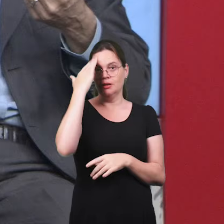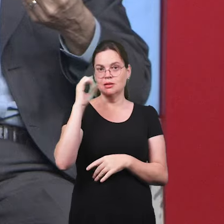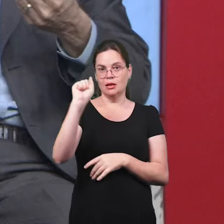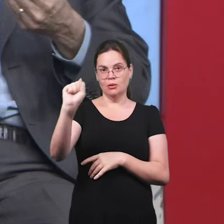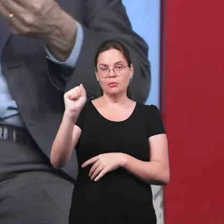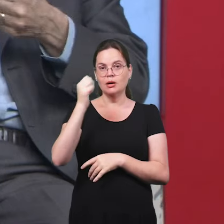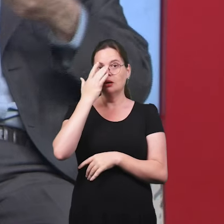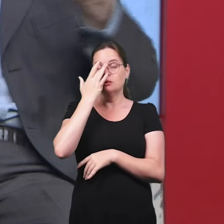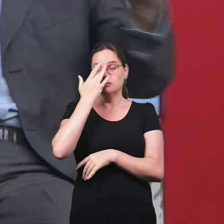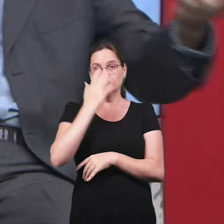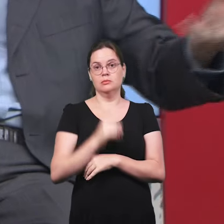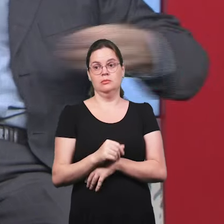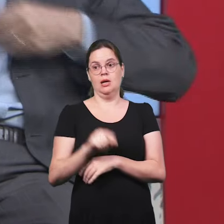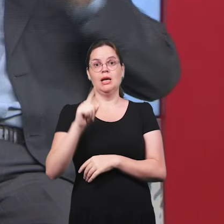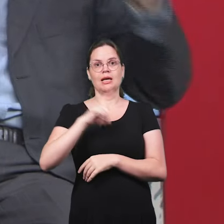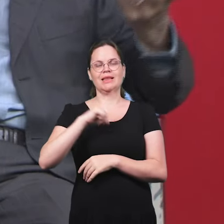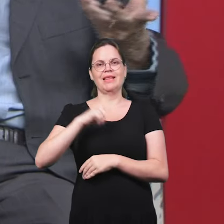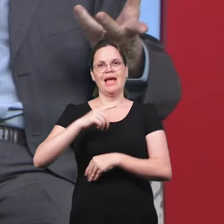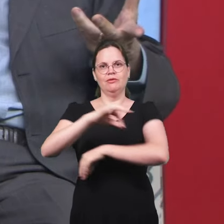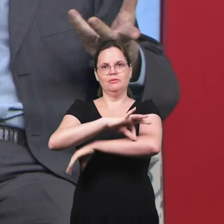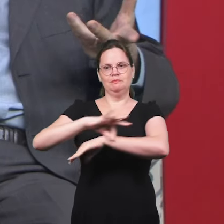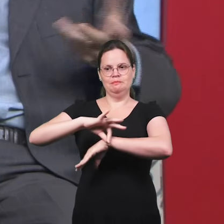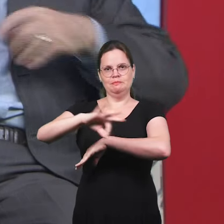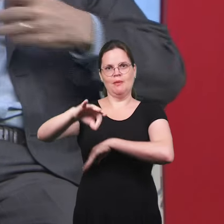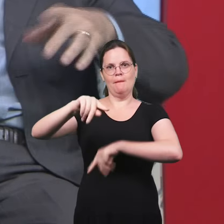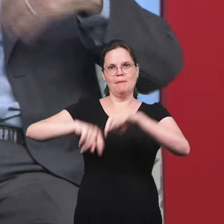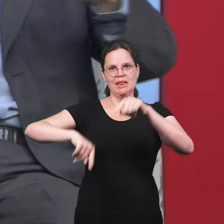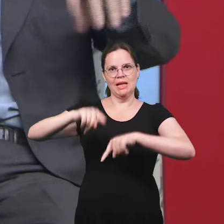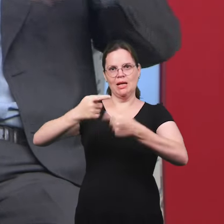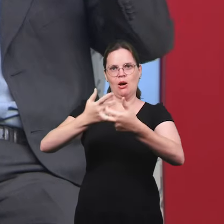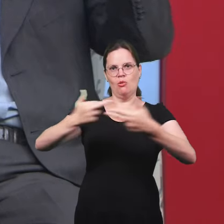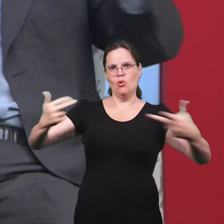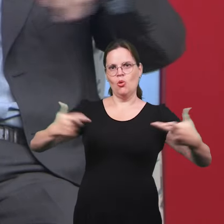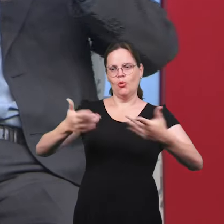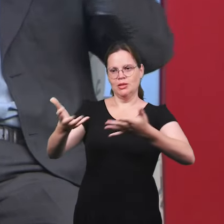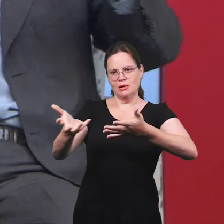que recebeu de Davi todos os materiais, ouro,